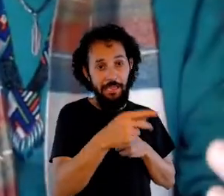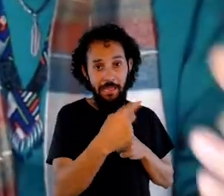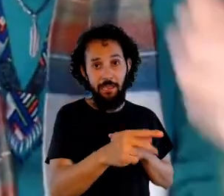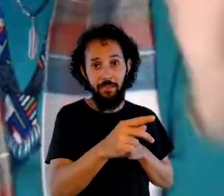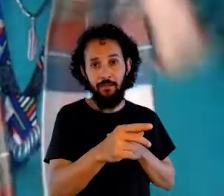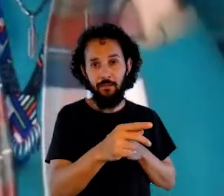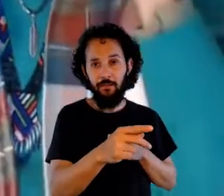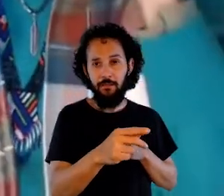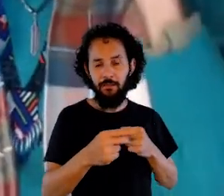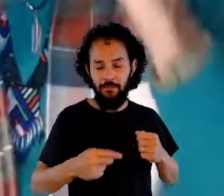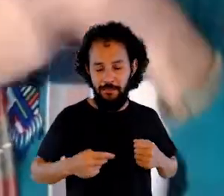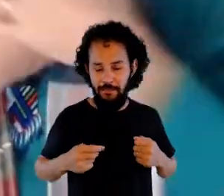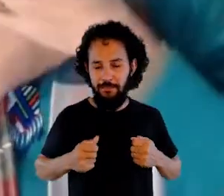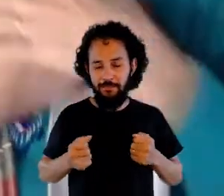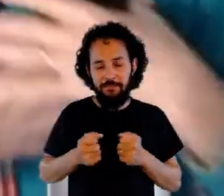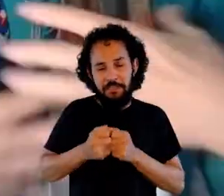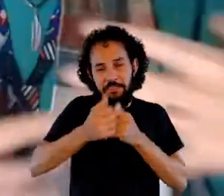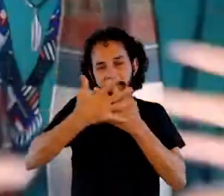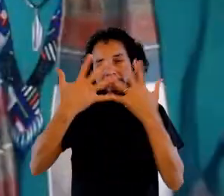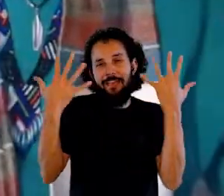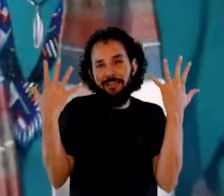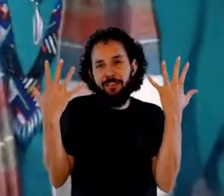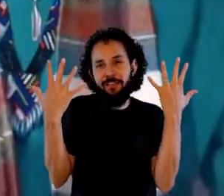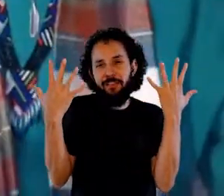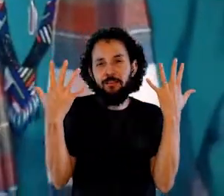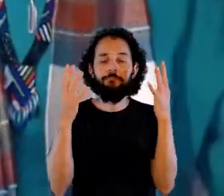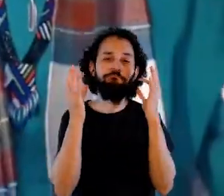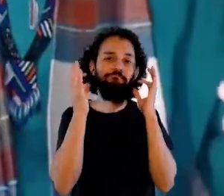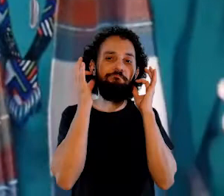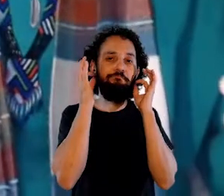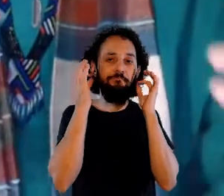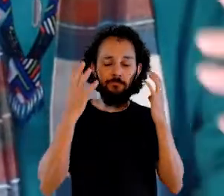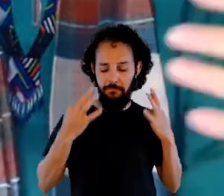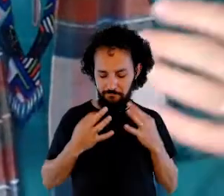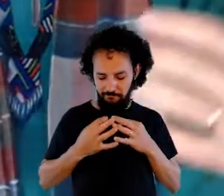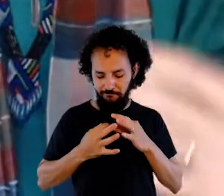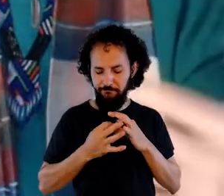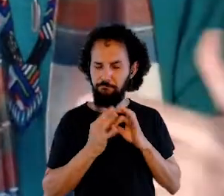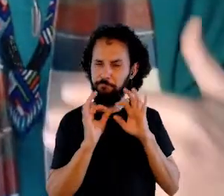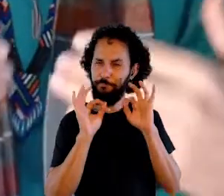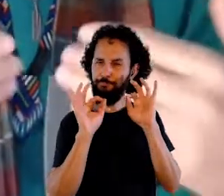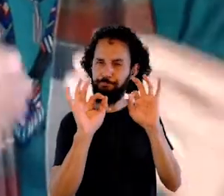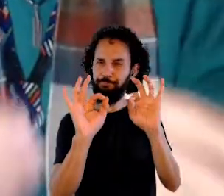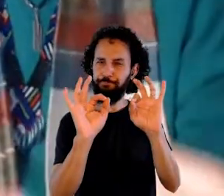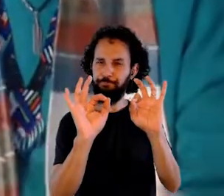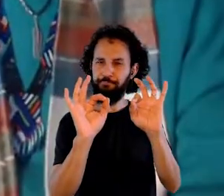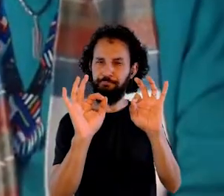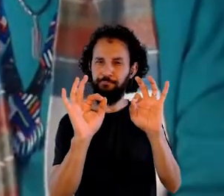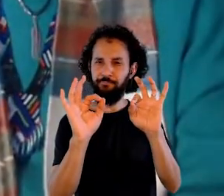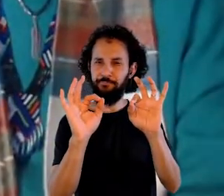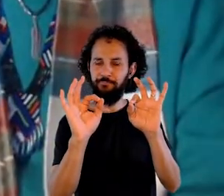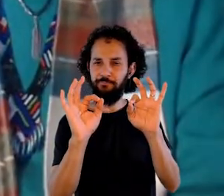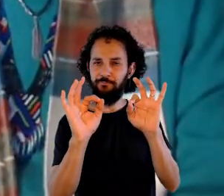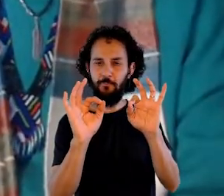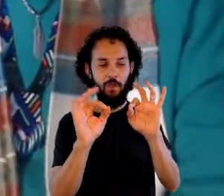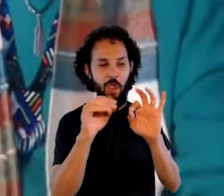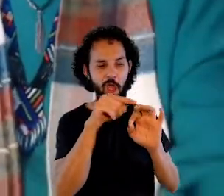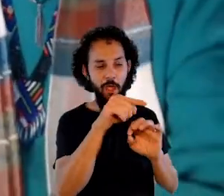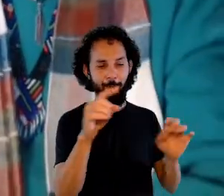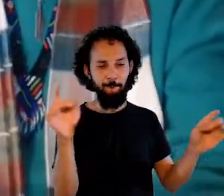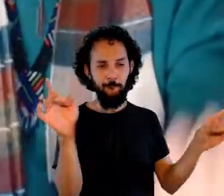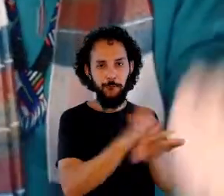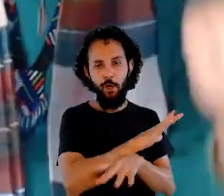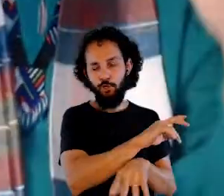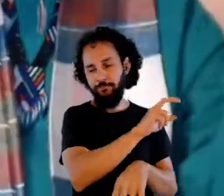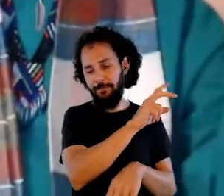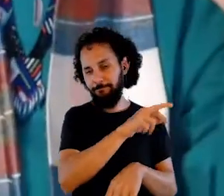transparentes. Adornou-a com joias finíssimas. E quando ela estava pronta para voltar ao palácio, daí a